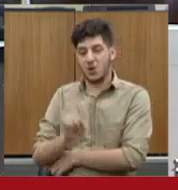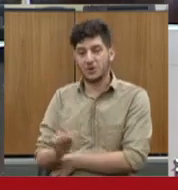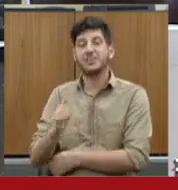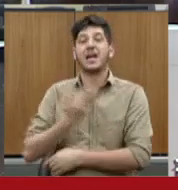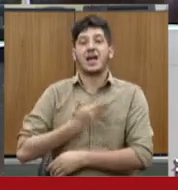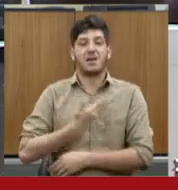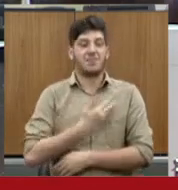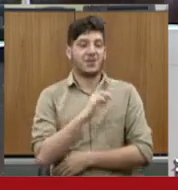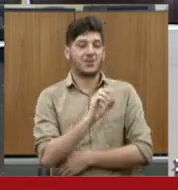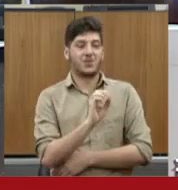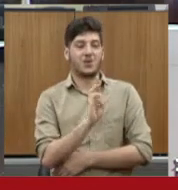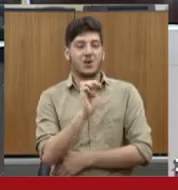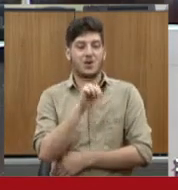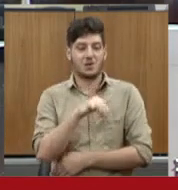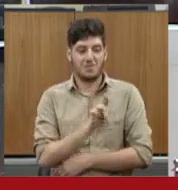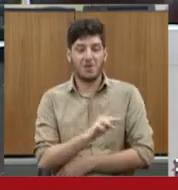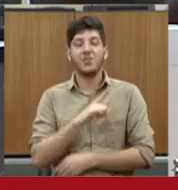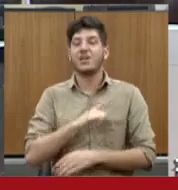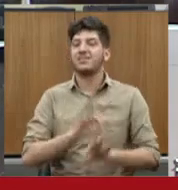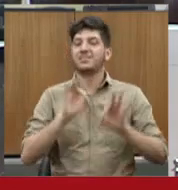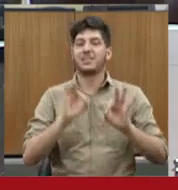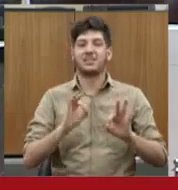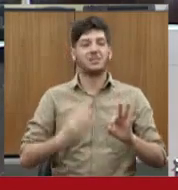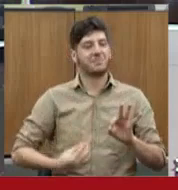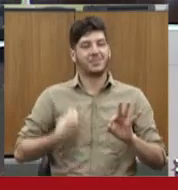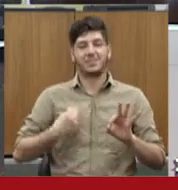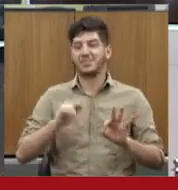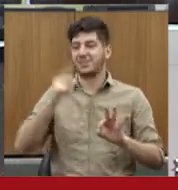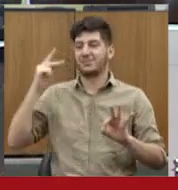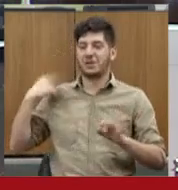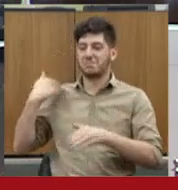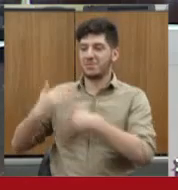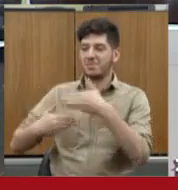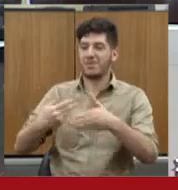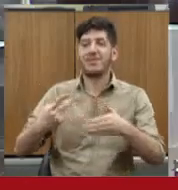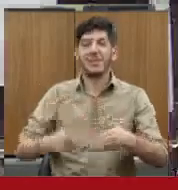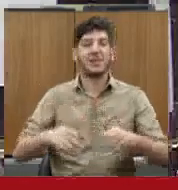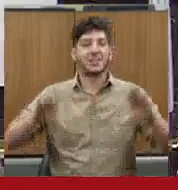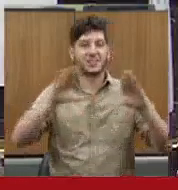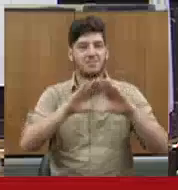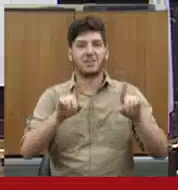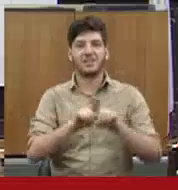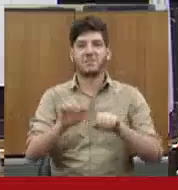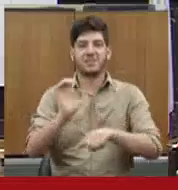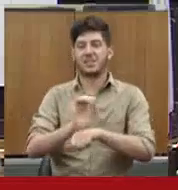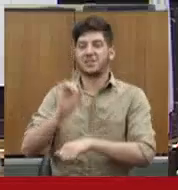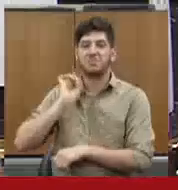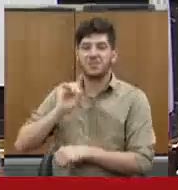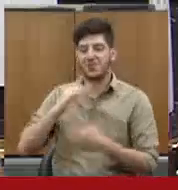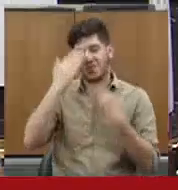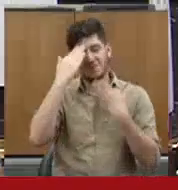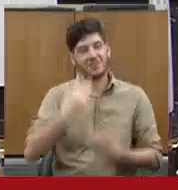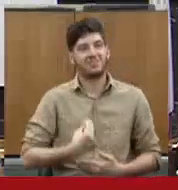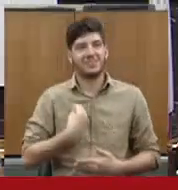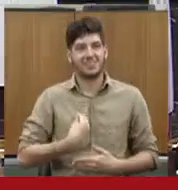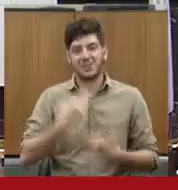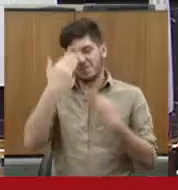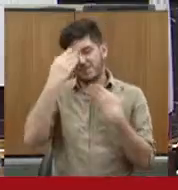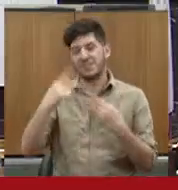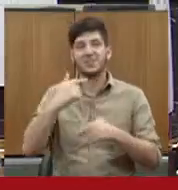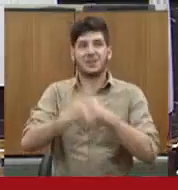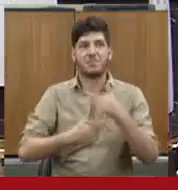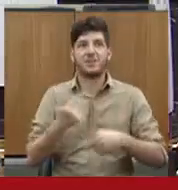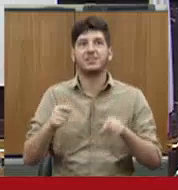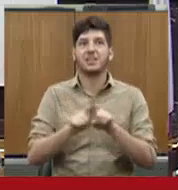importância e da história que ele trouxe para o nosso parlamento e para o Estado de Minas Gerais. Obrigado pela presença e pelo seu trabalho. E, de forma